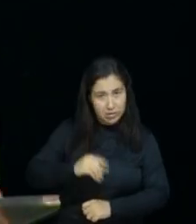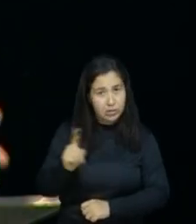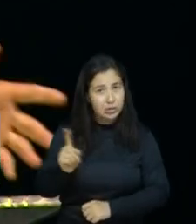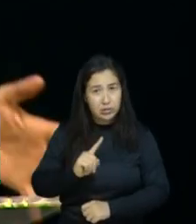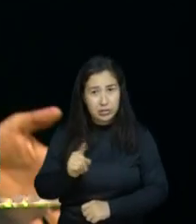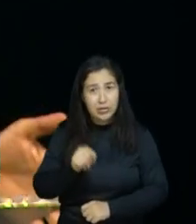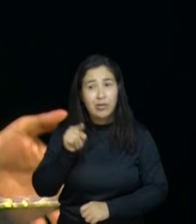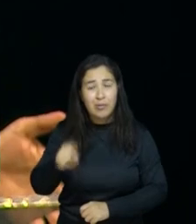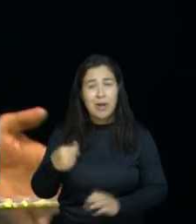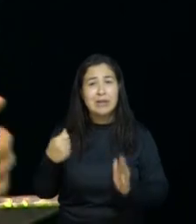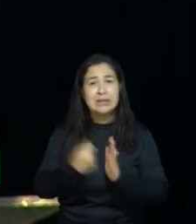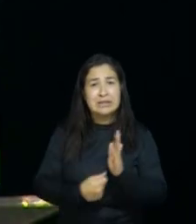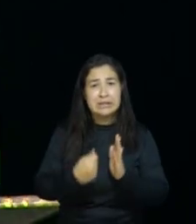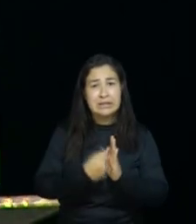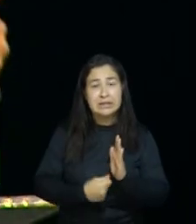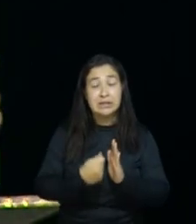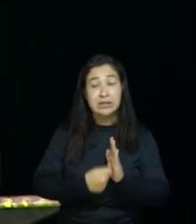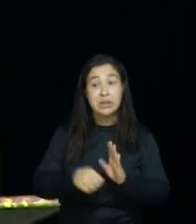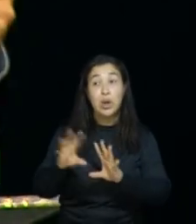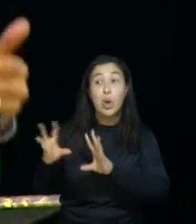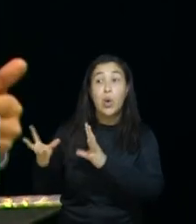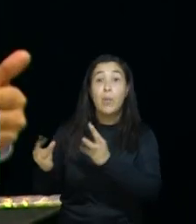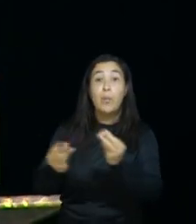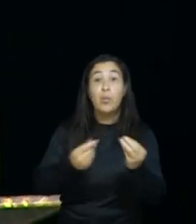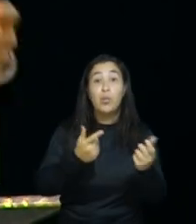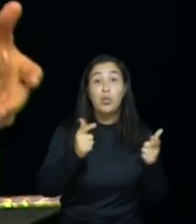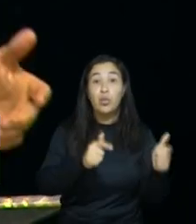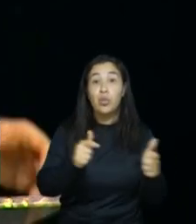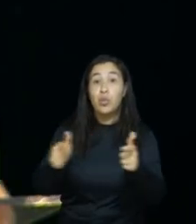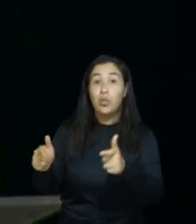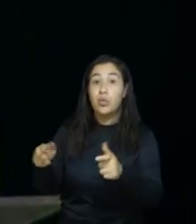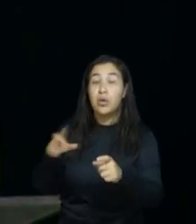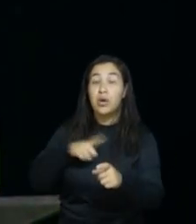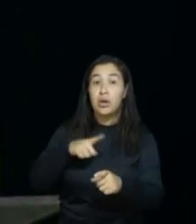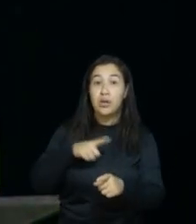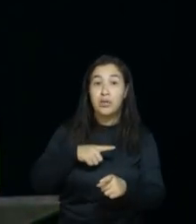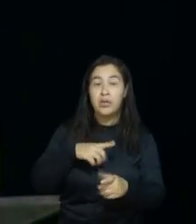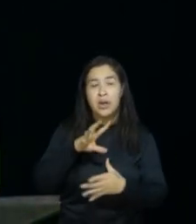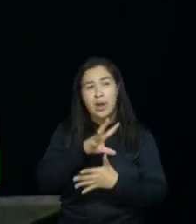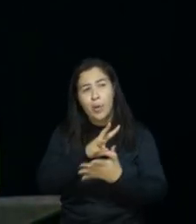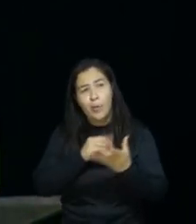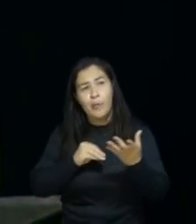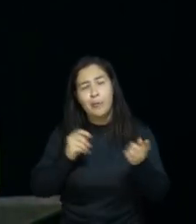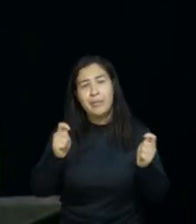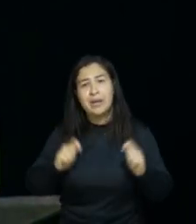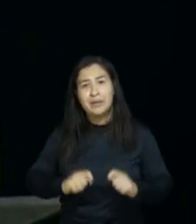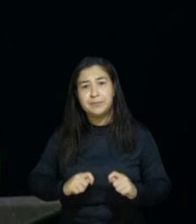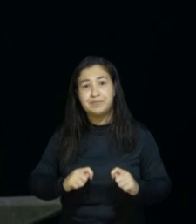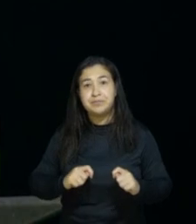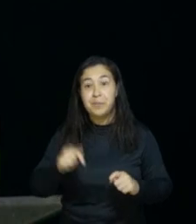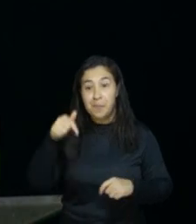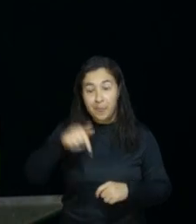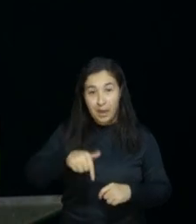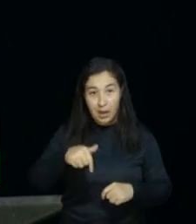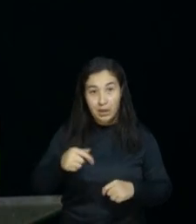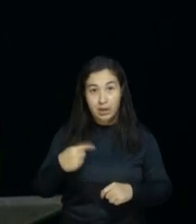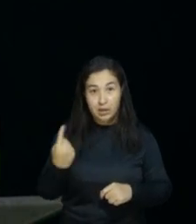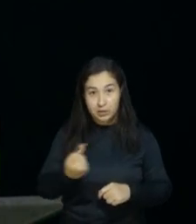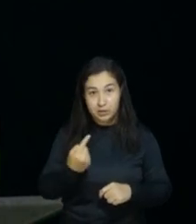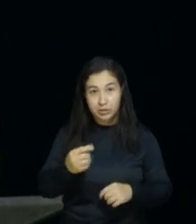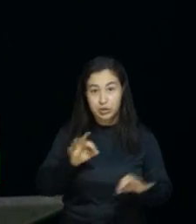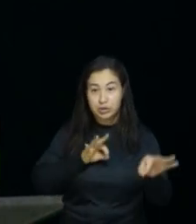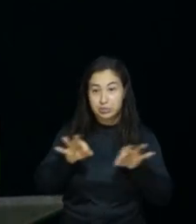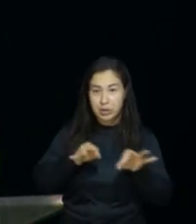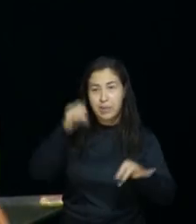tantos lugares desse país como nós enfrentamos através dos nossos planos de contingência essas ações. Sabe